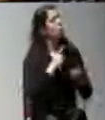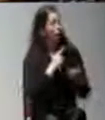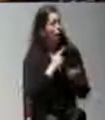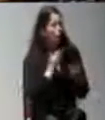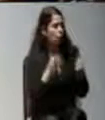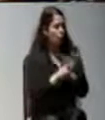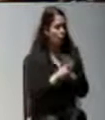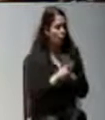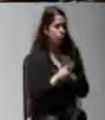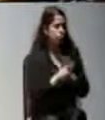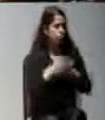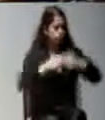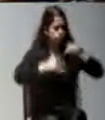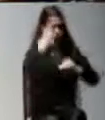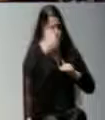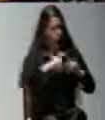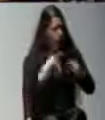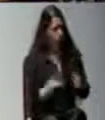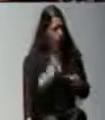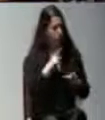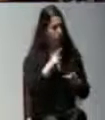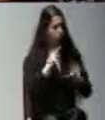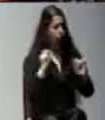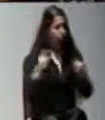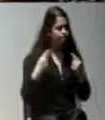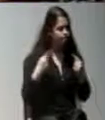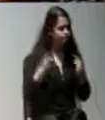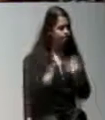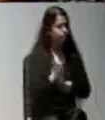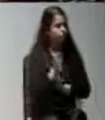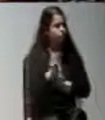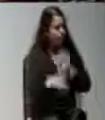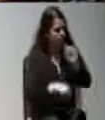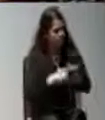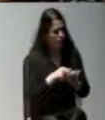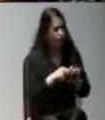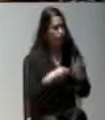e a focada, inversamente, não reconhece